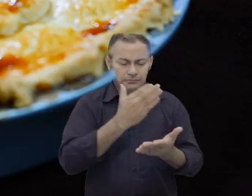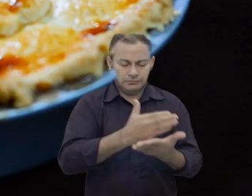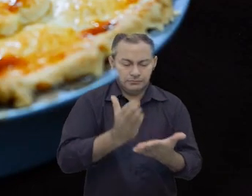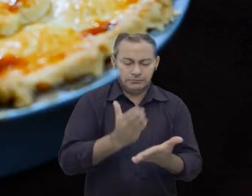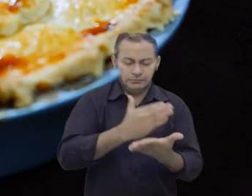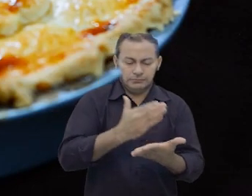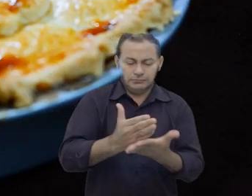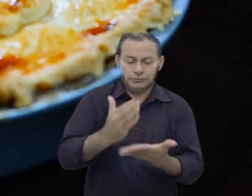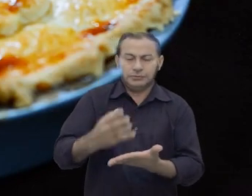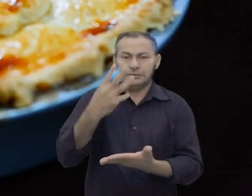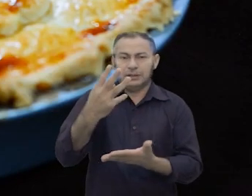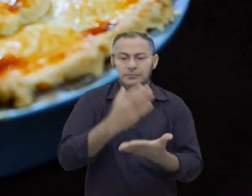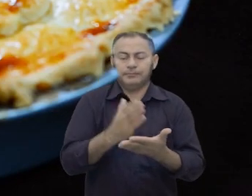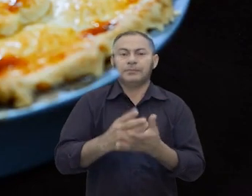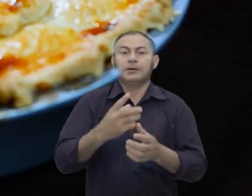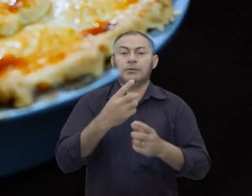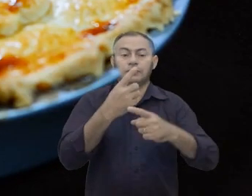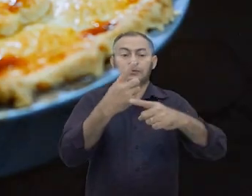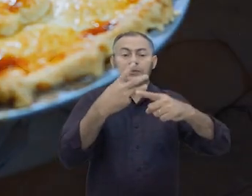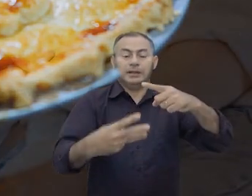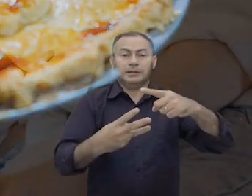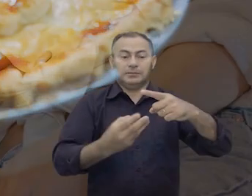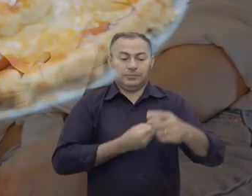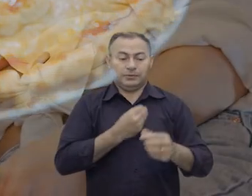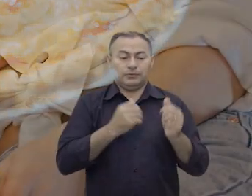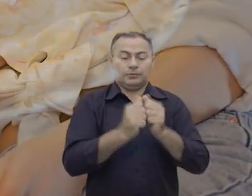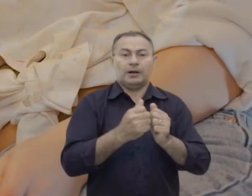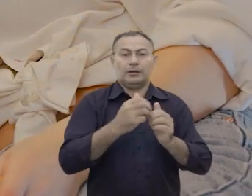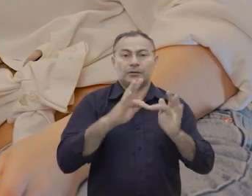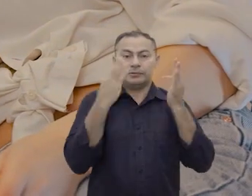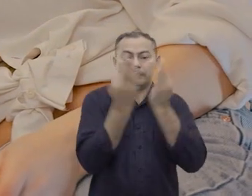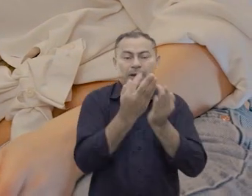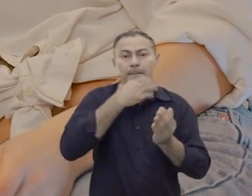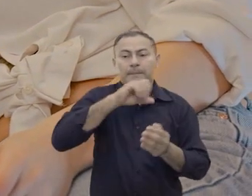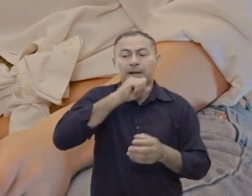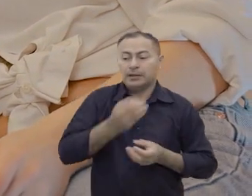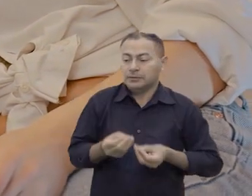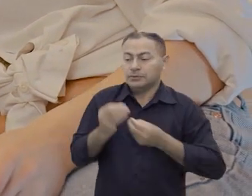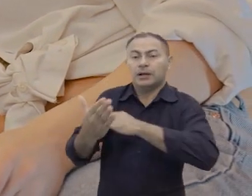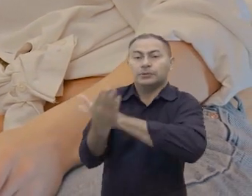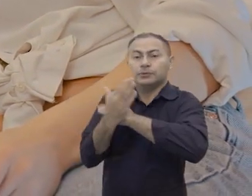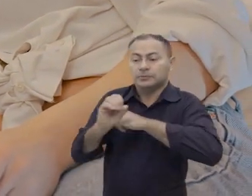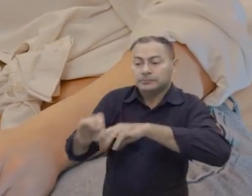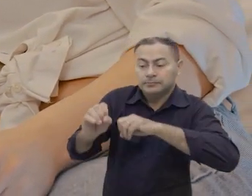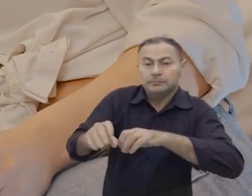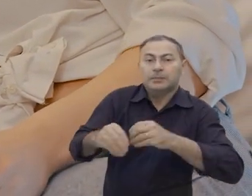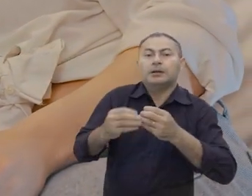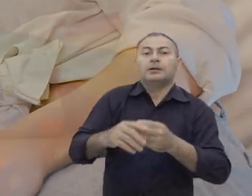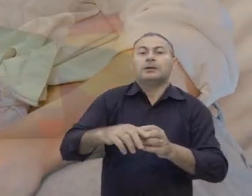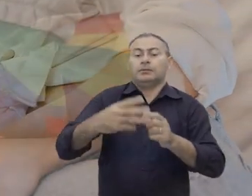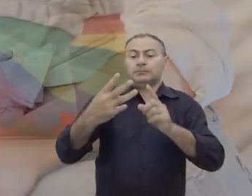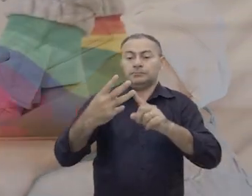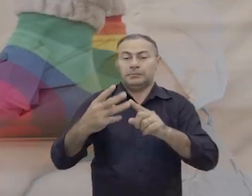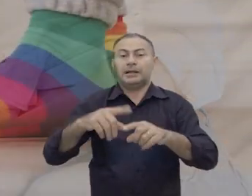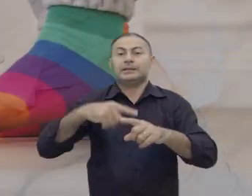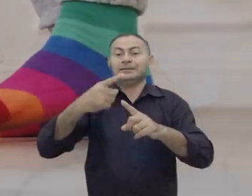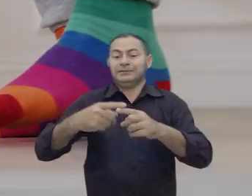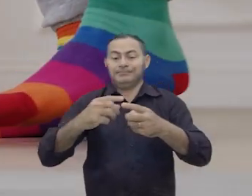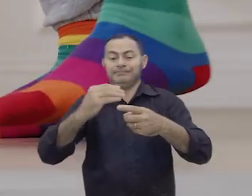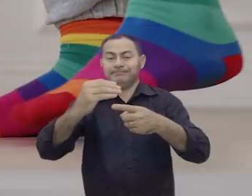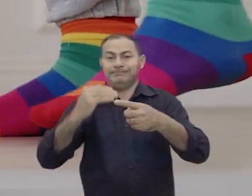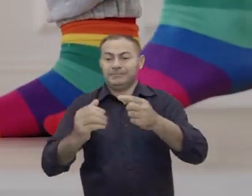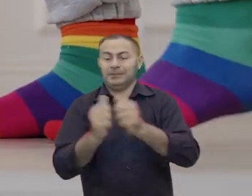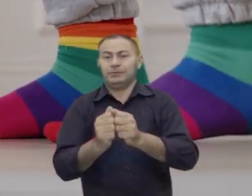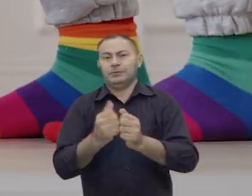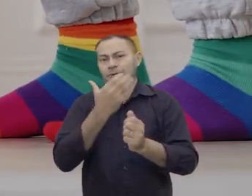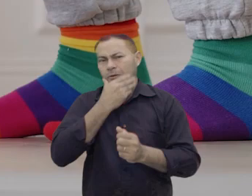pedaços. Passamos 1/3 de nossas vidas com nossos pais, sendo nutrido por eles. Outro terço da nossa vida